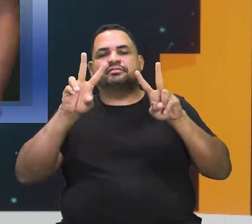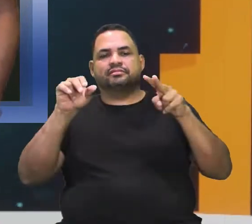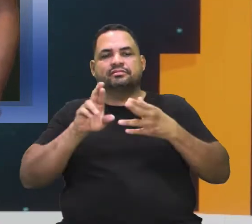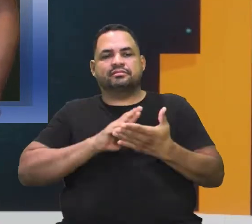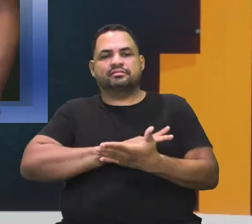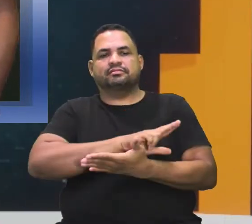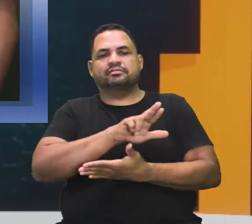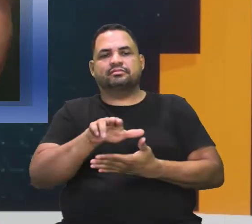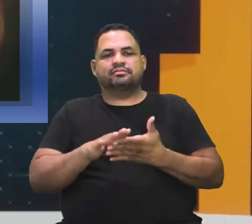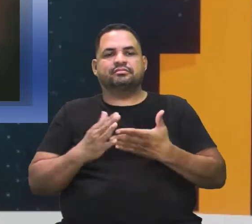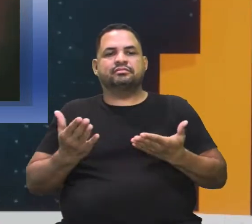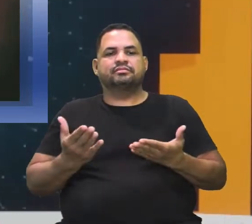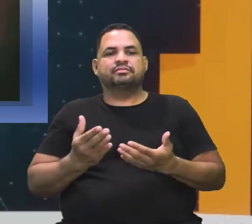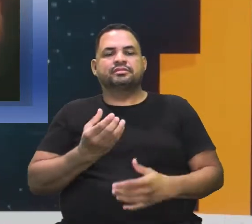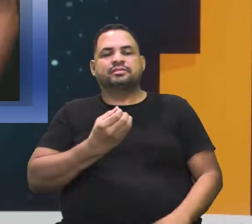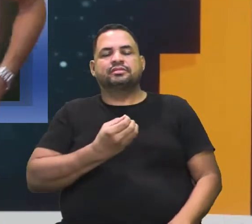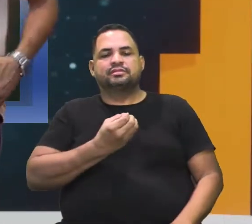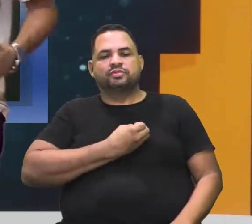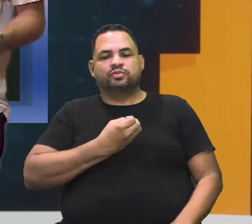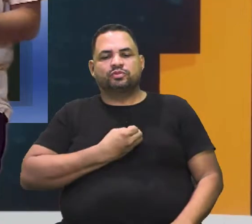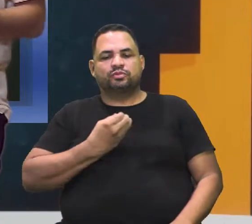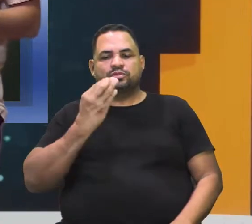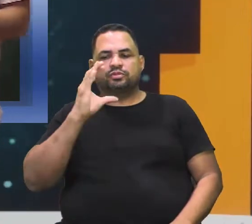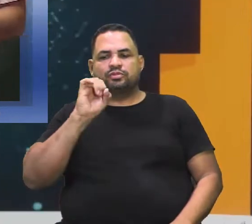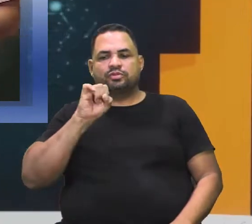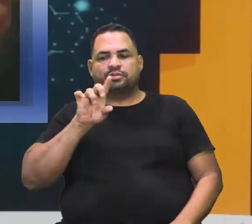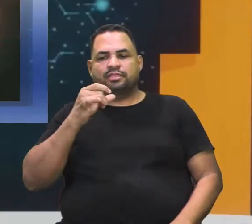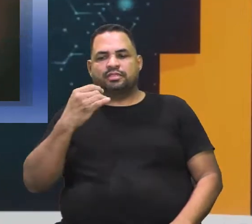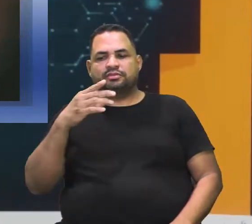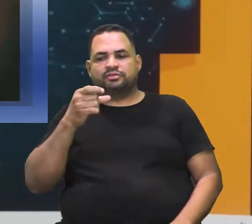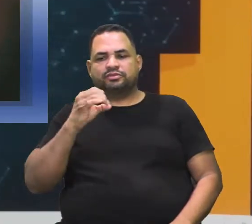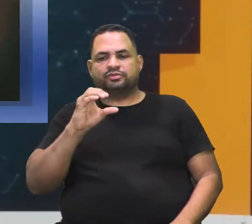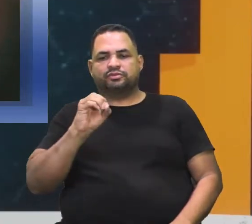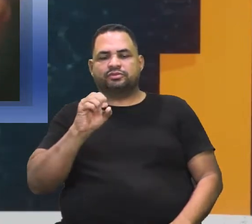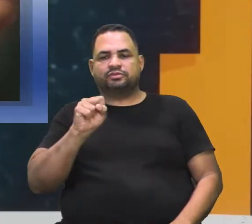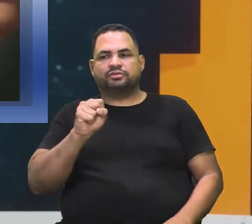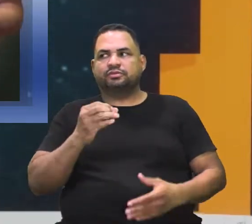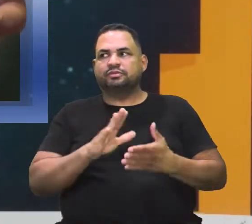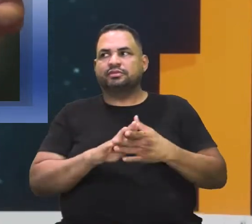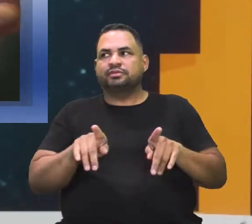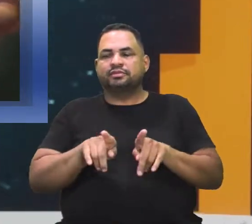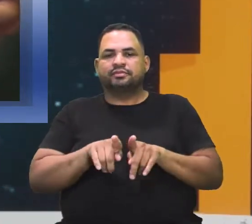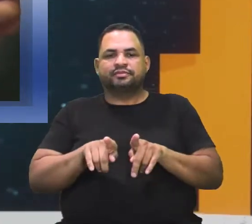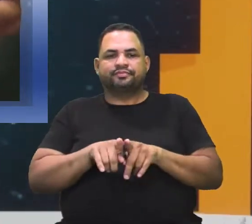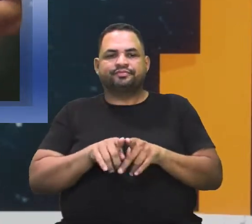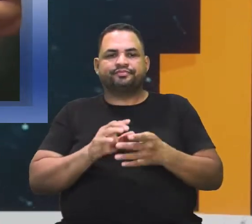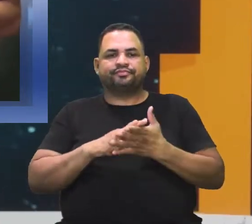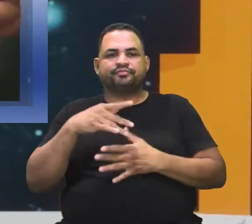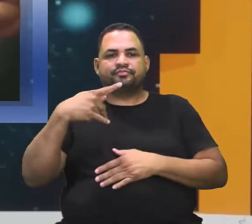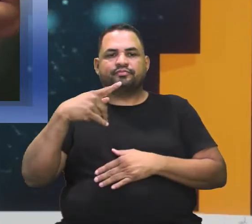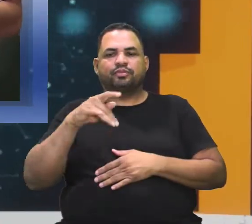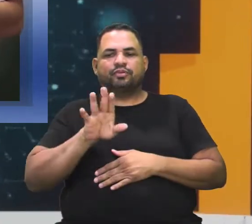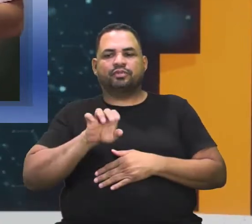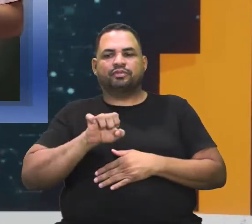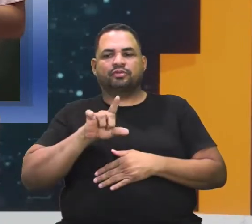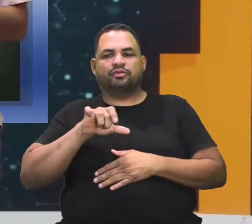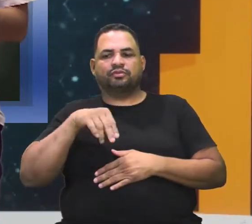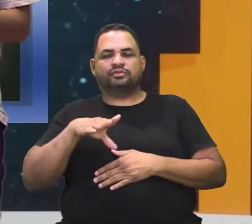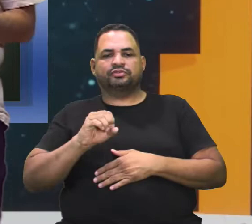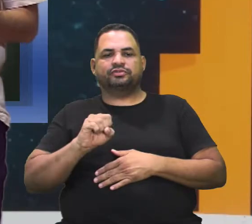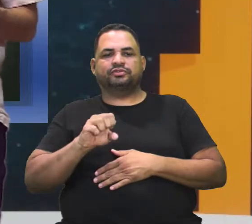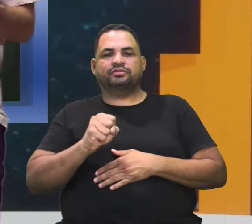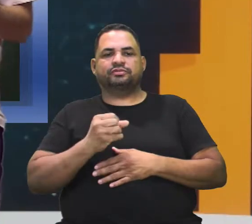diversificados, como números complexos. Uau! Isso, números complexos. Também polinômios.